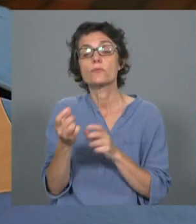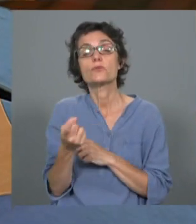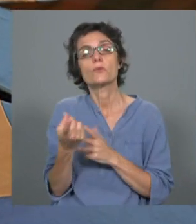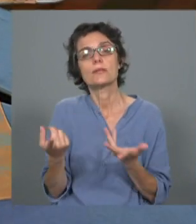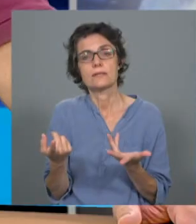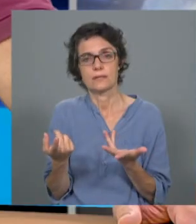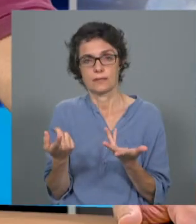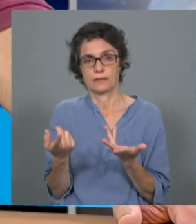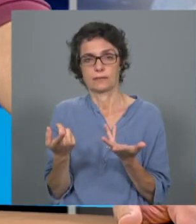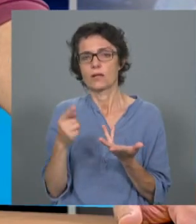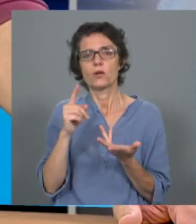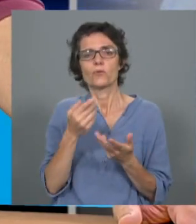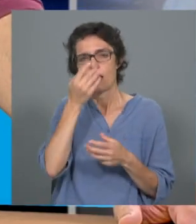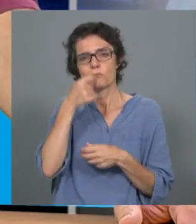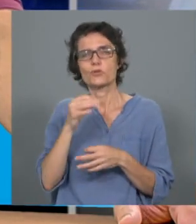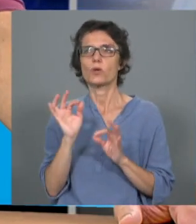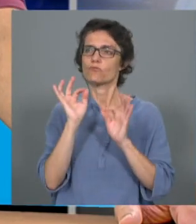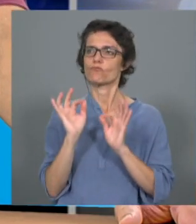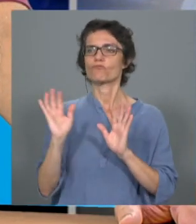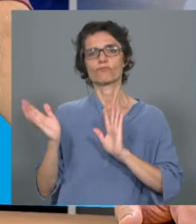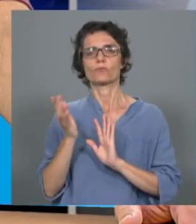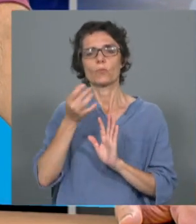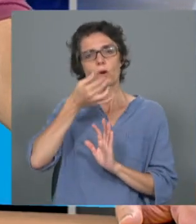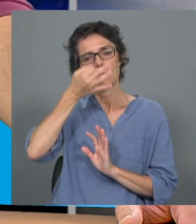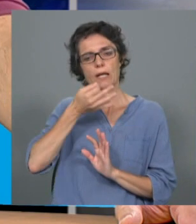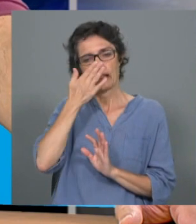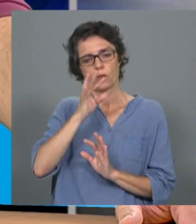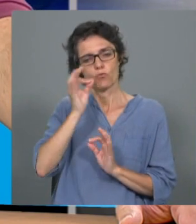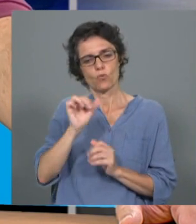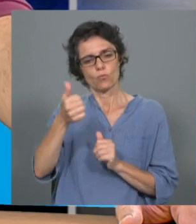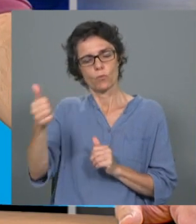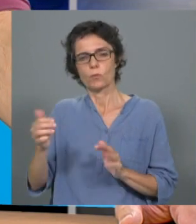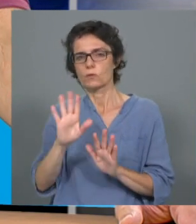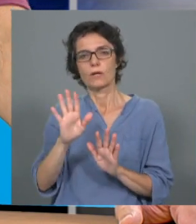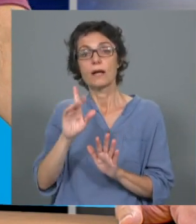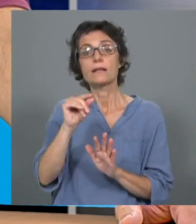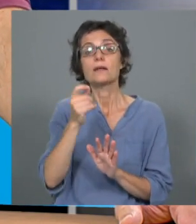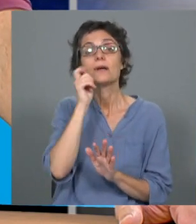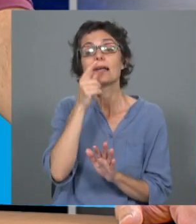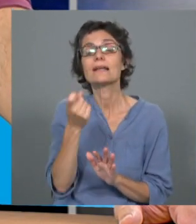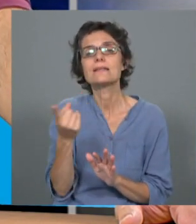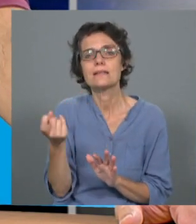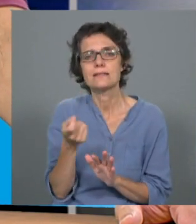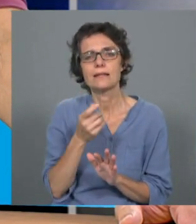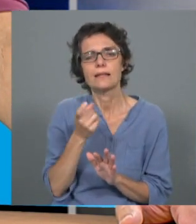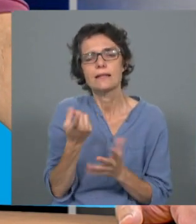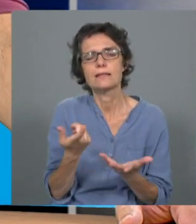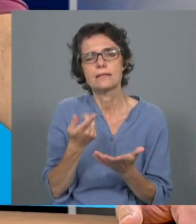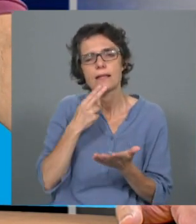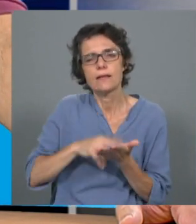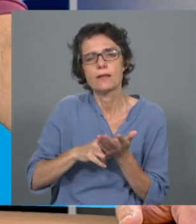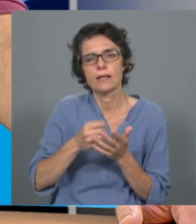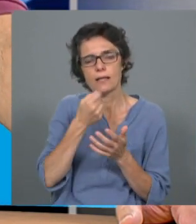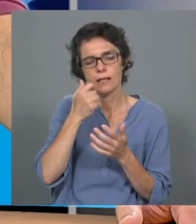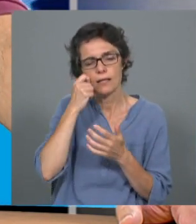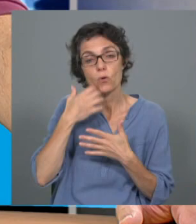somos necessitados, nós precisamos do alimento de Deus para ter alegria, para ser felizes e para vivermos em bondade para com os outros, não é? Em